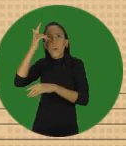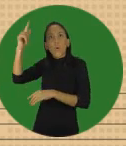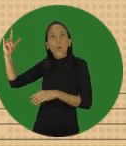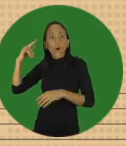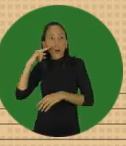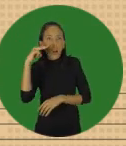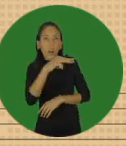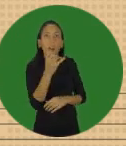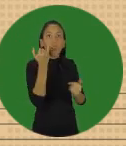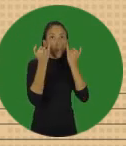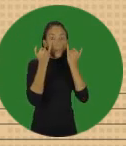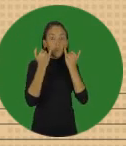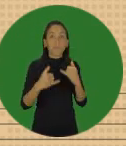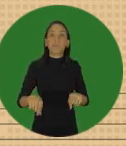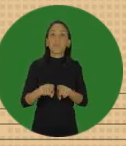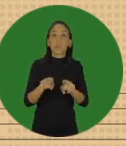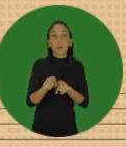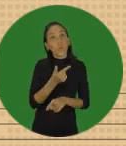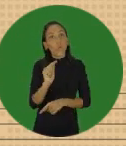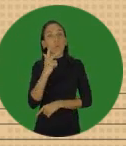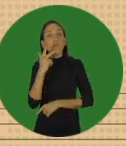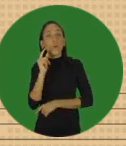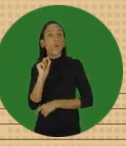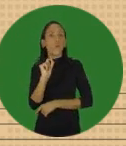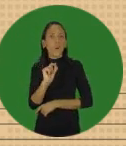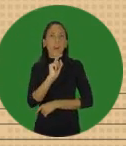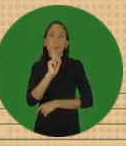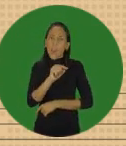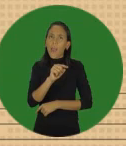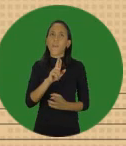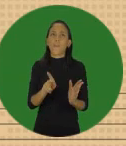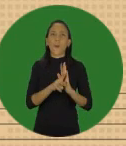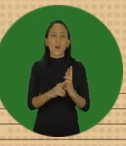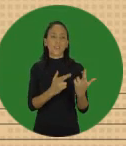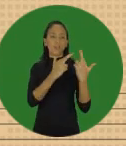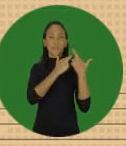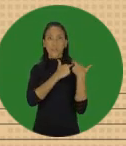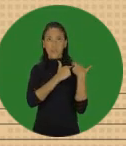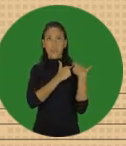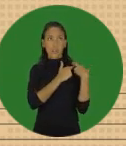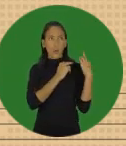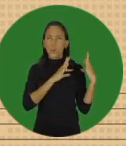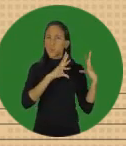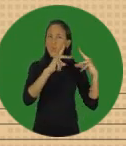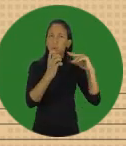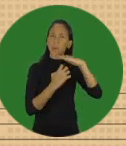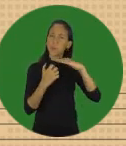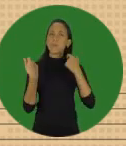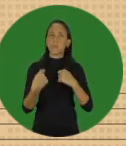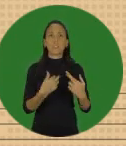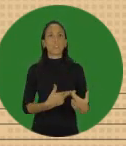responsabilização, que prevê que toda empresa deve ser responsável em manter seguros os dados pessoais